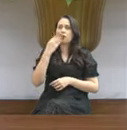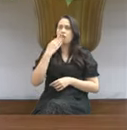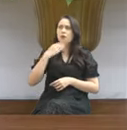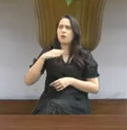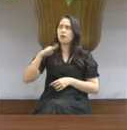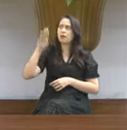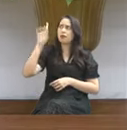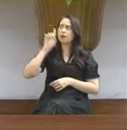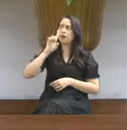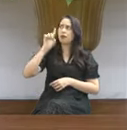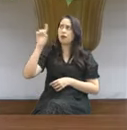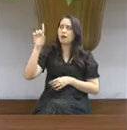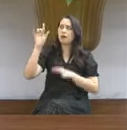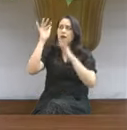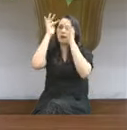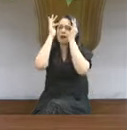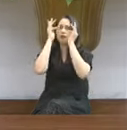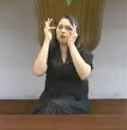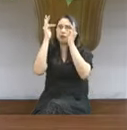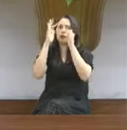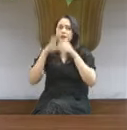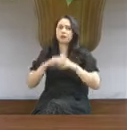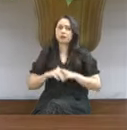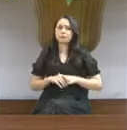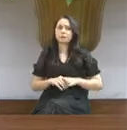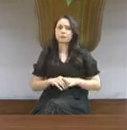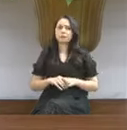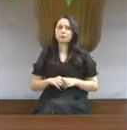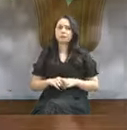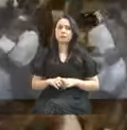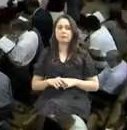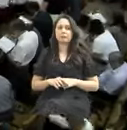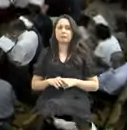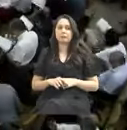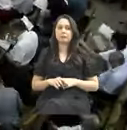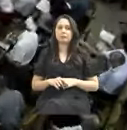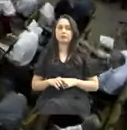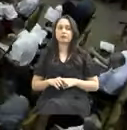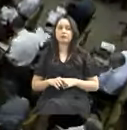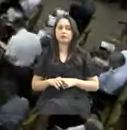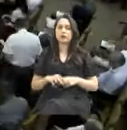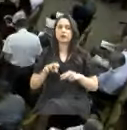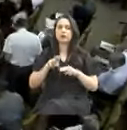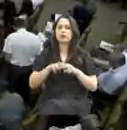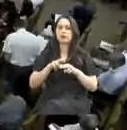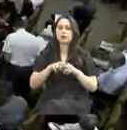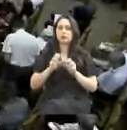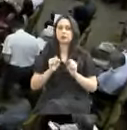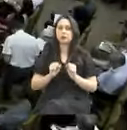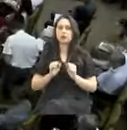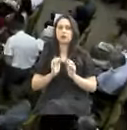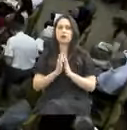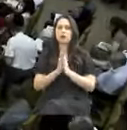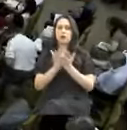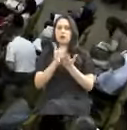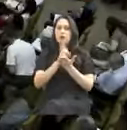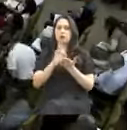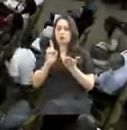fiel. Assentai-vos, mantenha a sua Bíblia aberta, pois eu